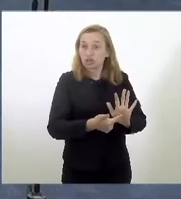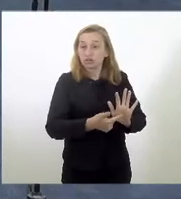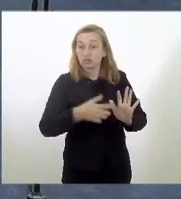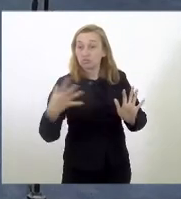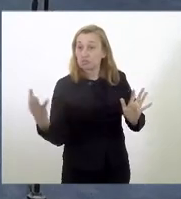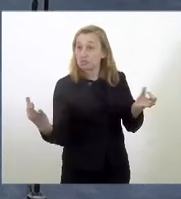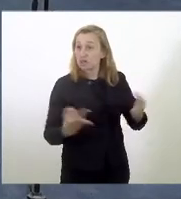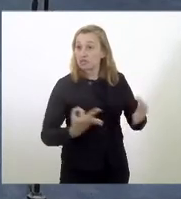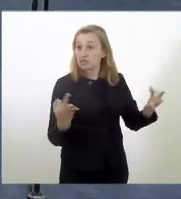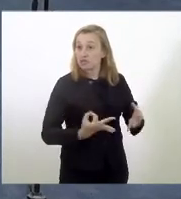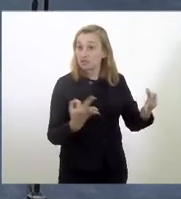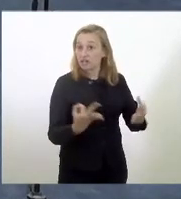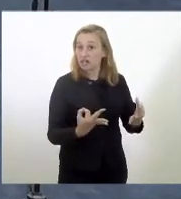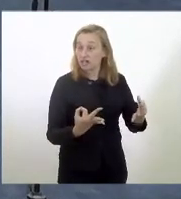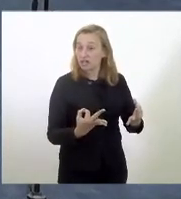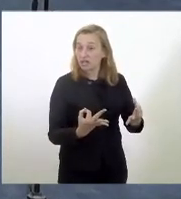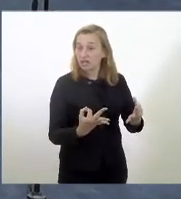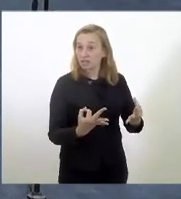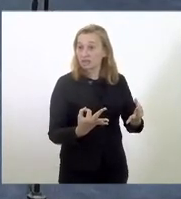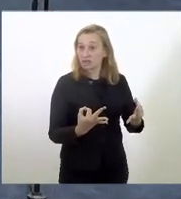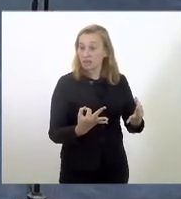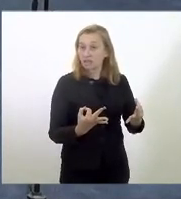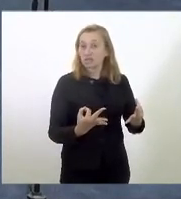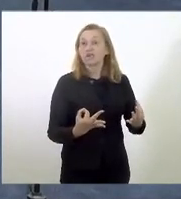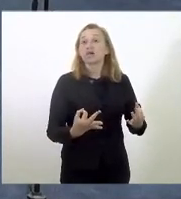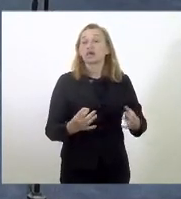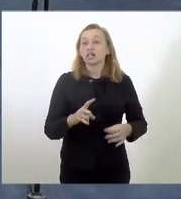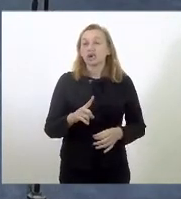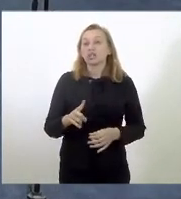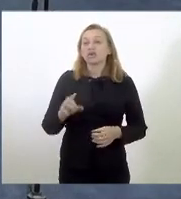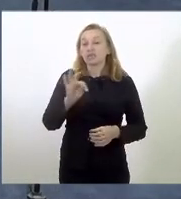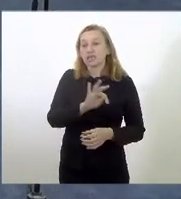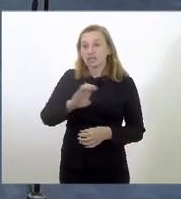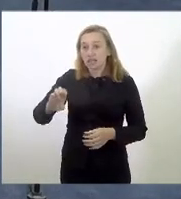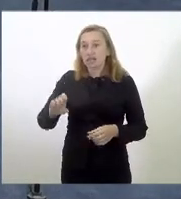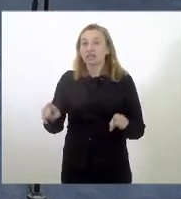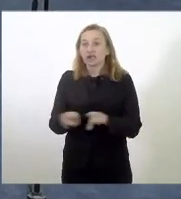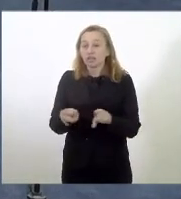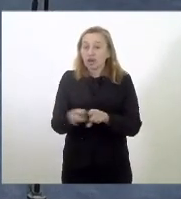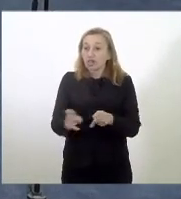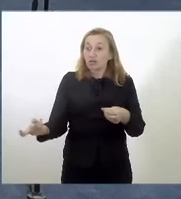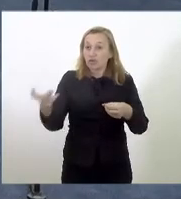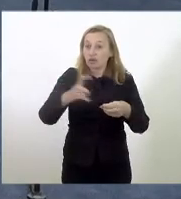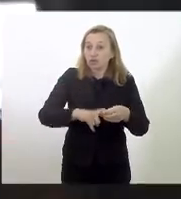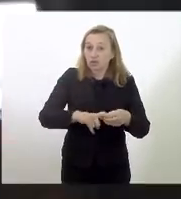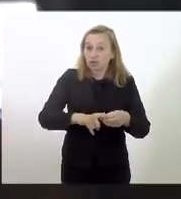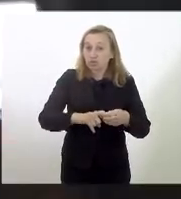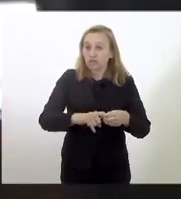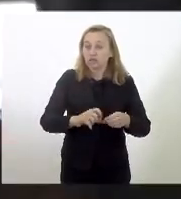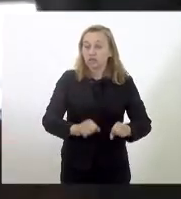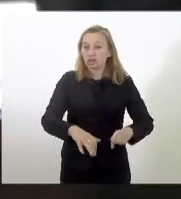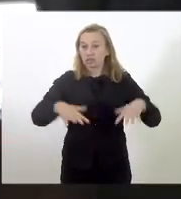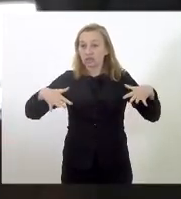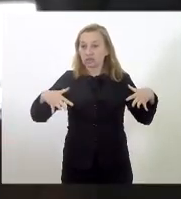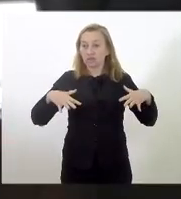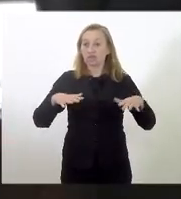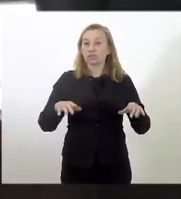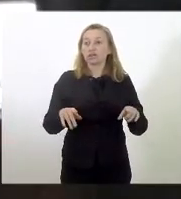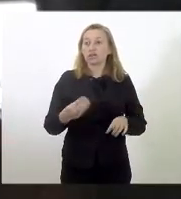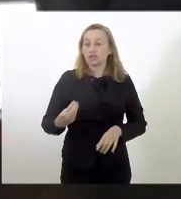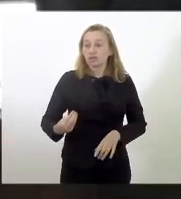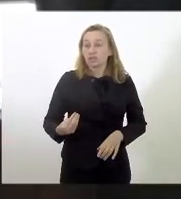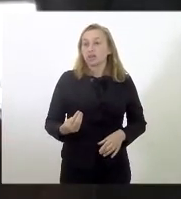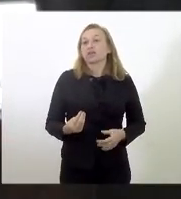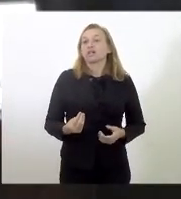instalações nesta semana e também o TCE retomando suas sessões também agora na modalidade presencial que se